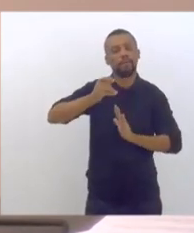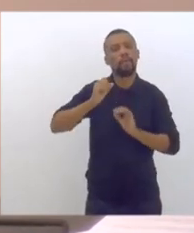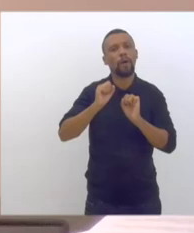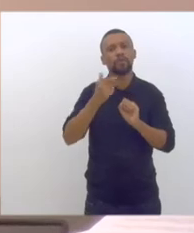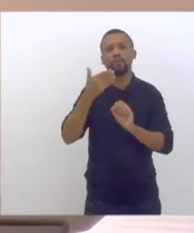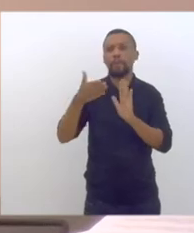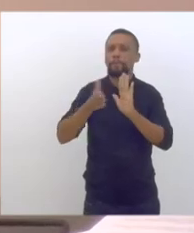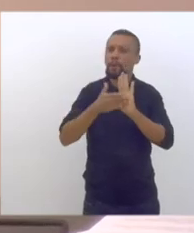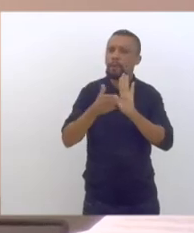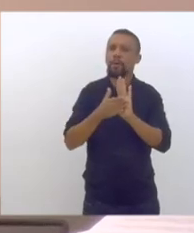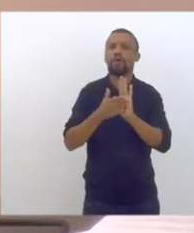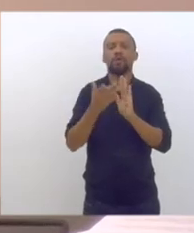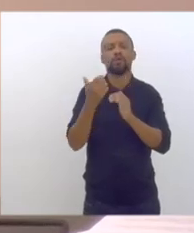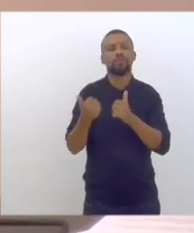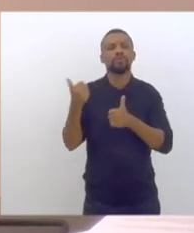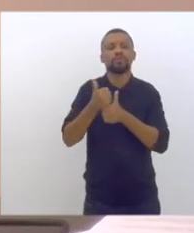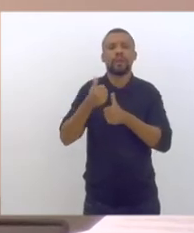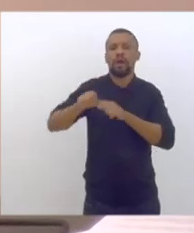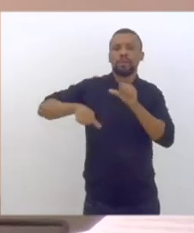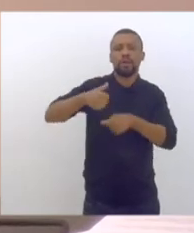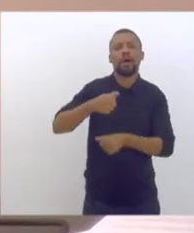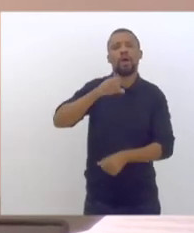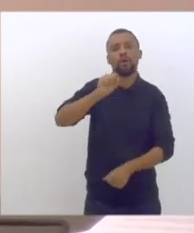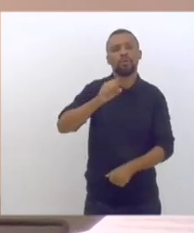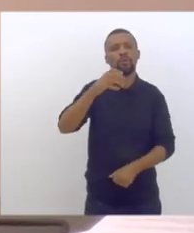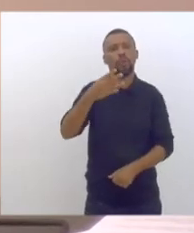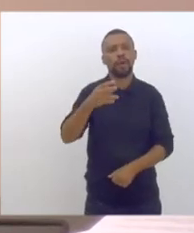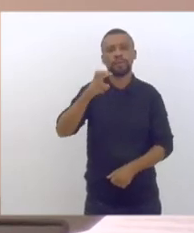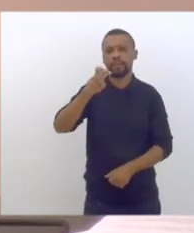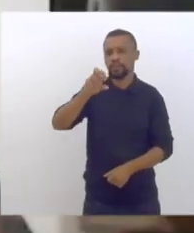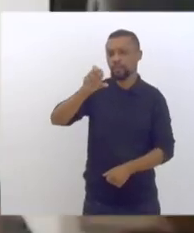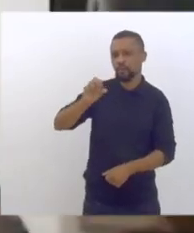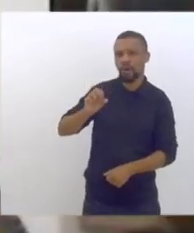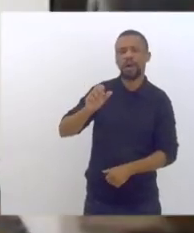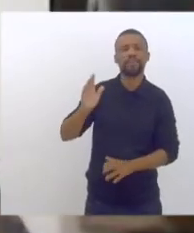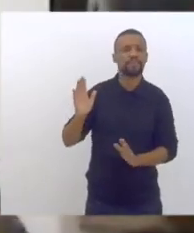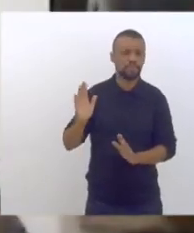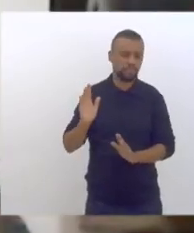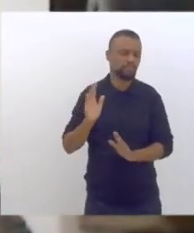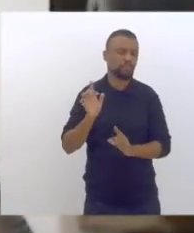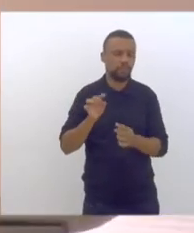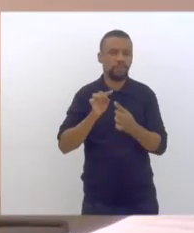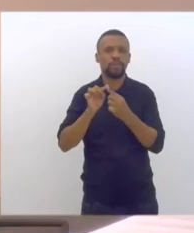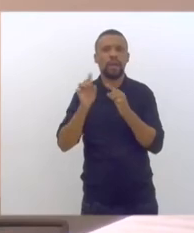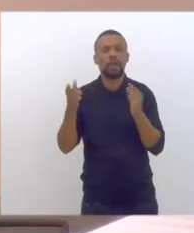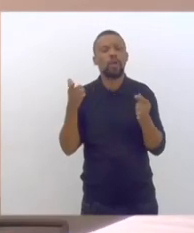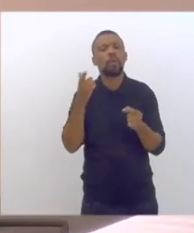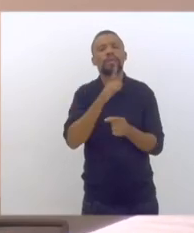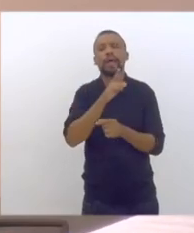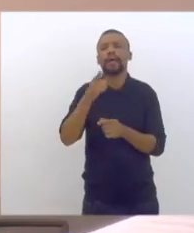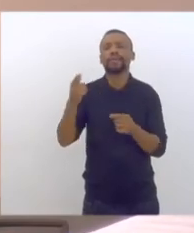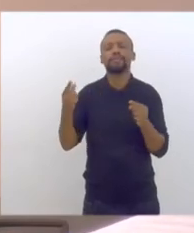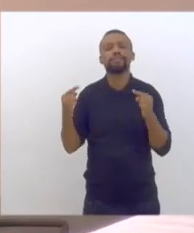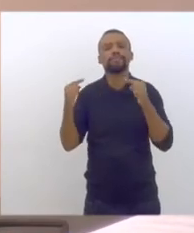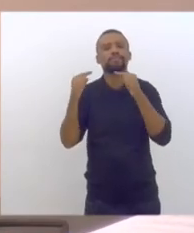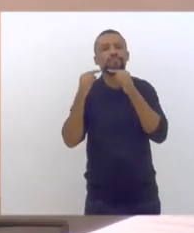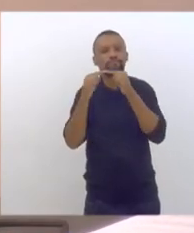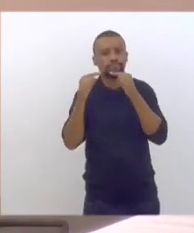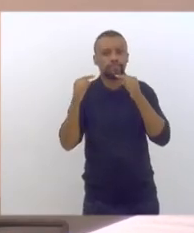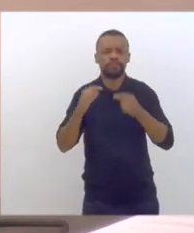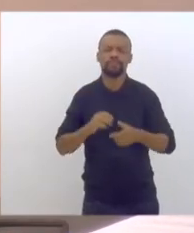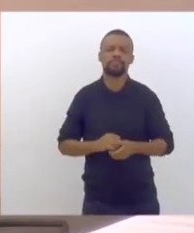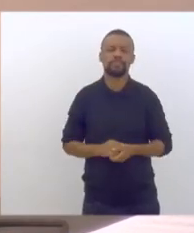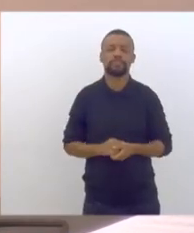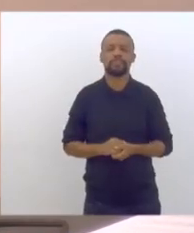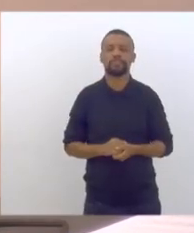substituindo alterando 8459 É nesse sentido aí eu consegui e as duas questões